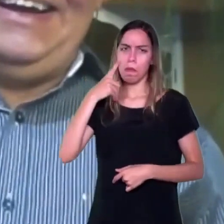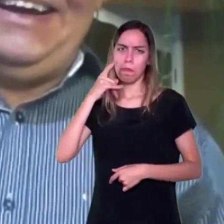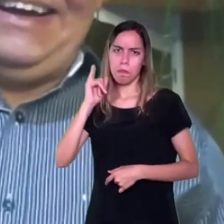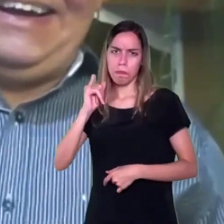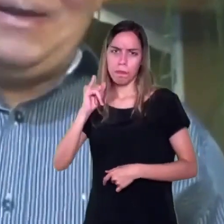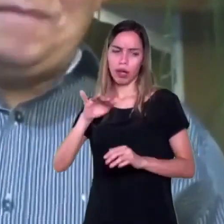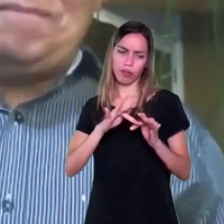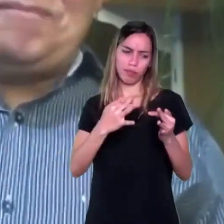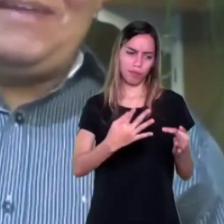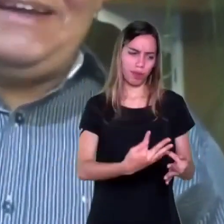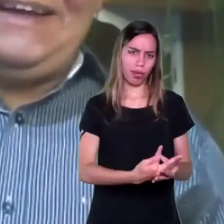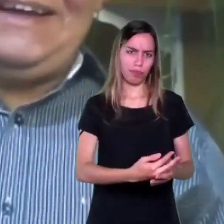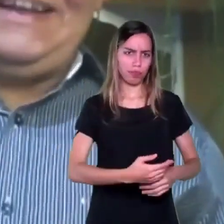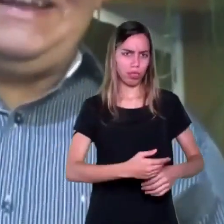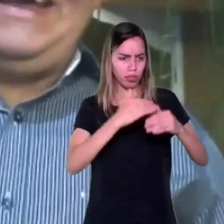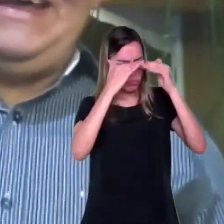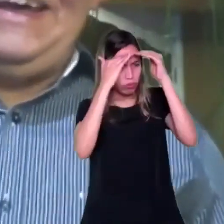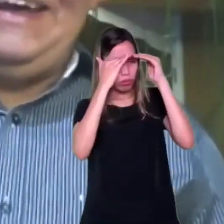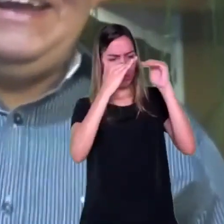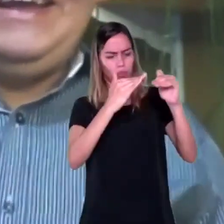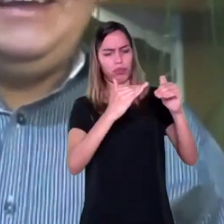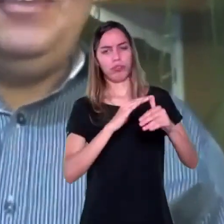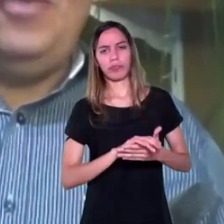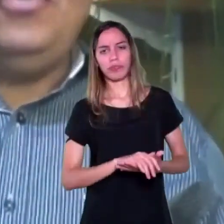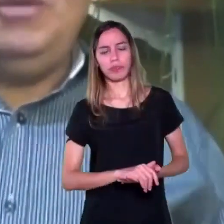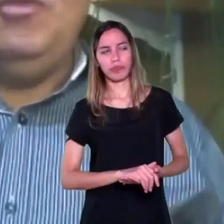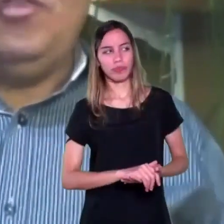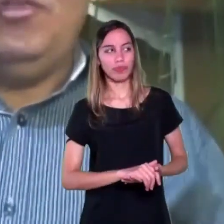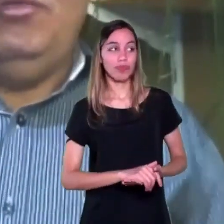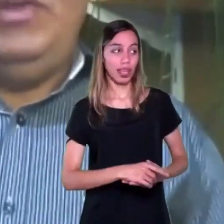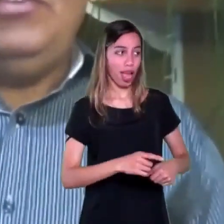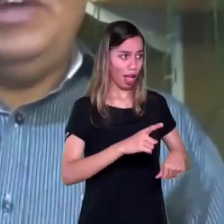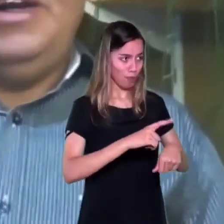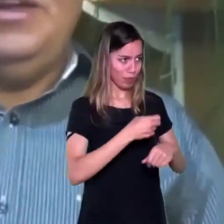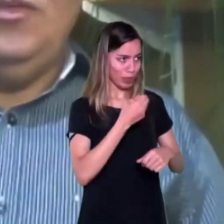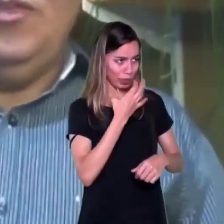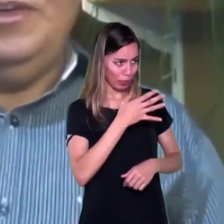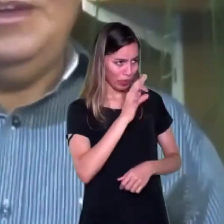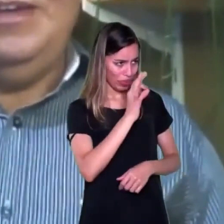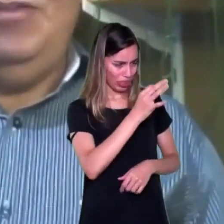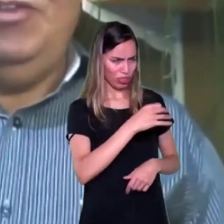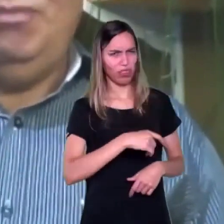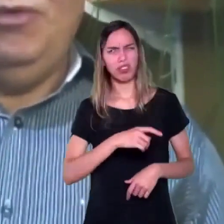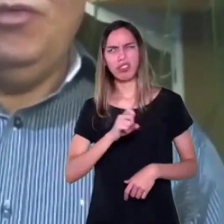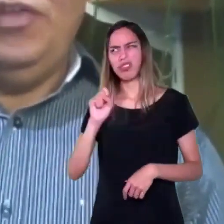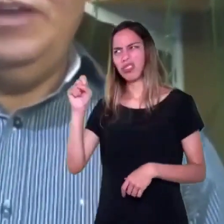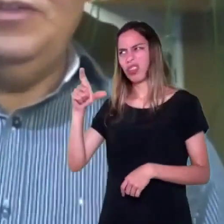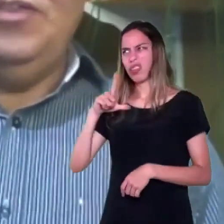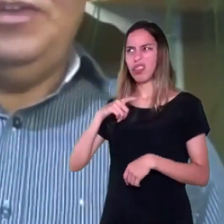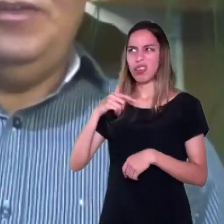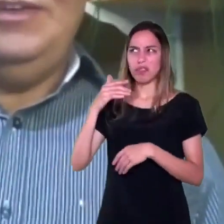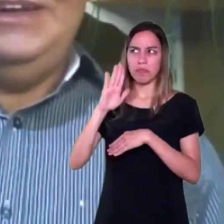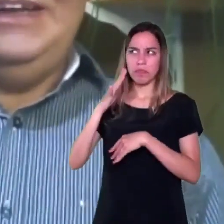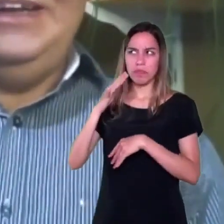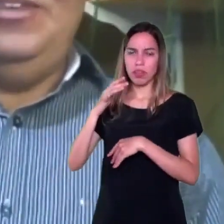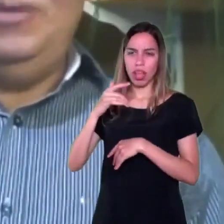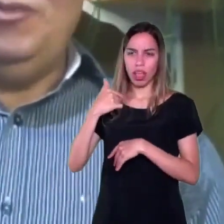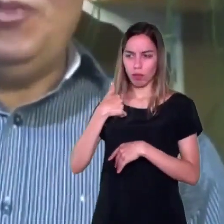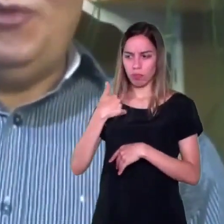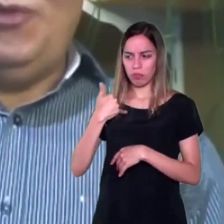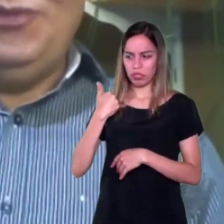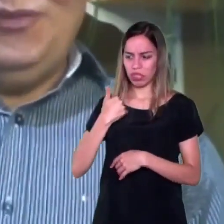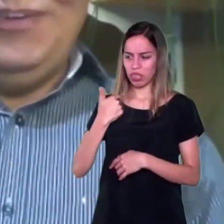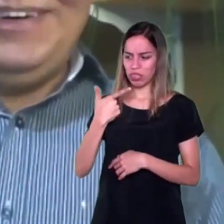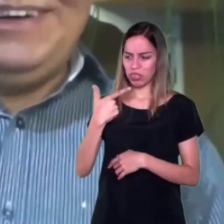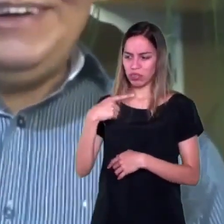Ai, bons tempos, né? Nós tínhamos 20 anos, né? 20 e poucos anos, então